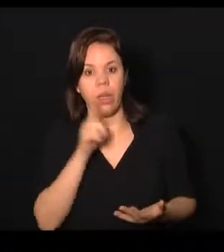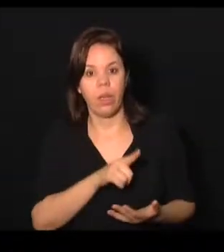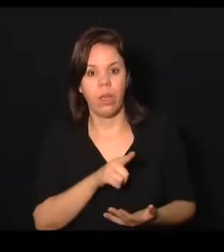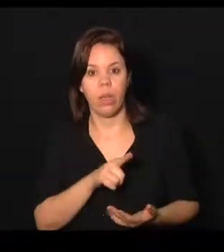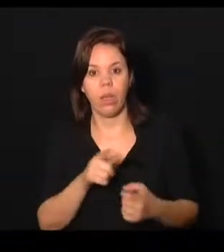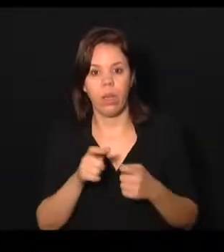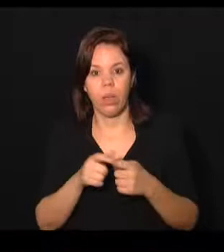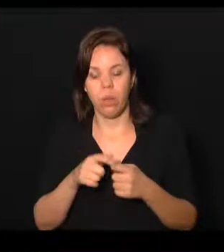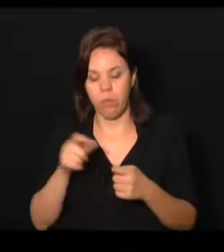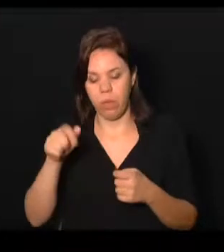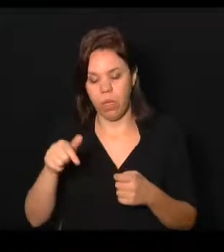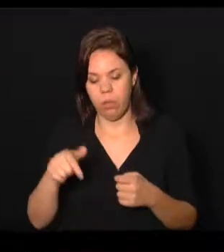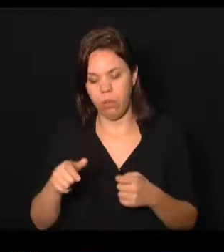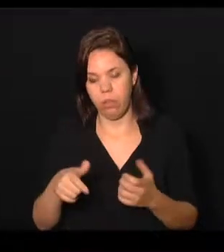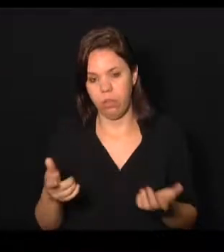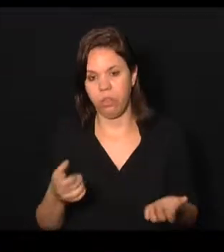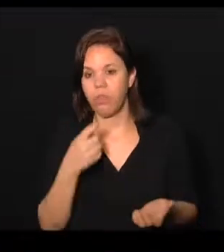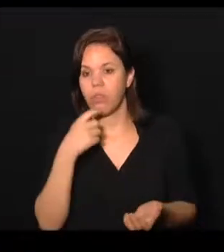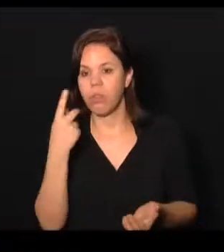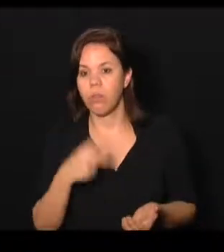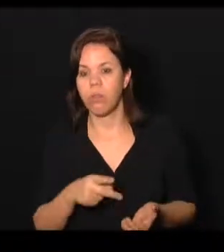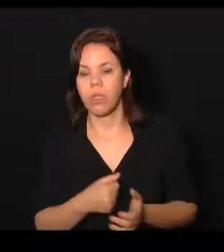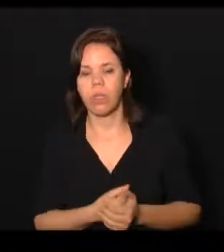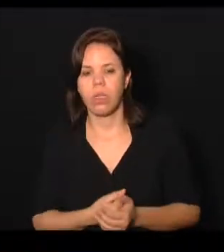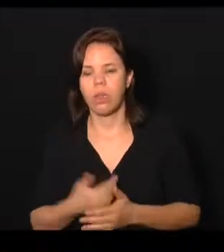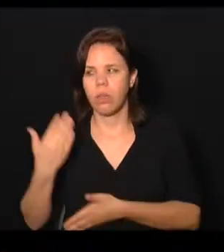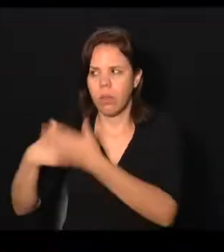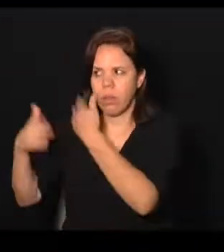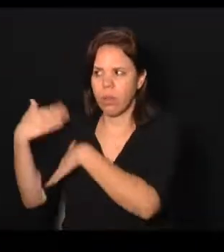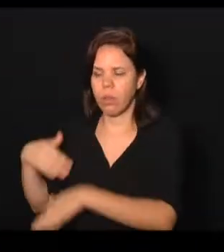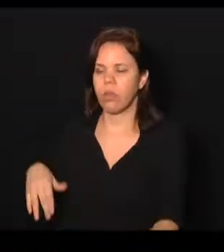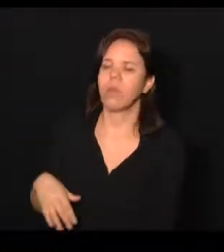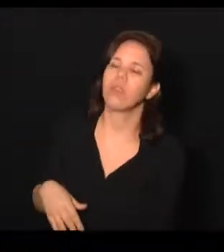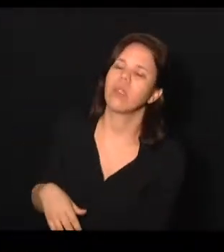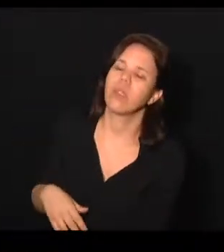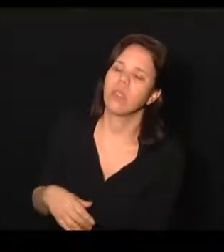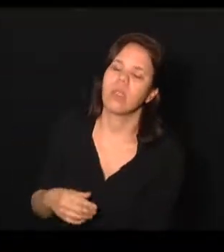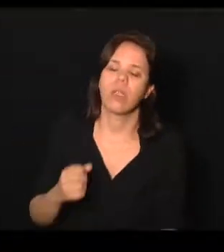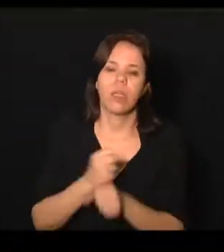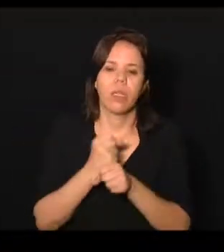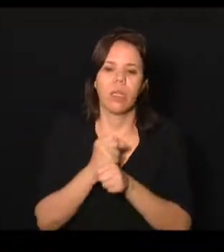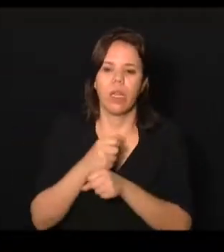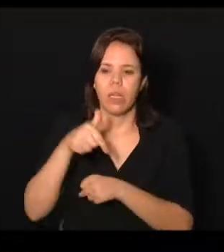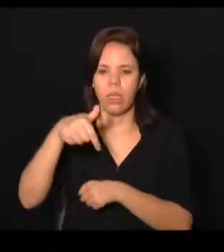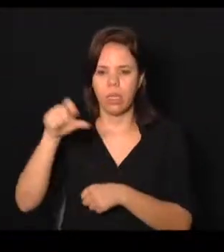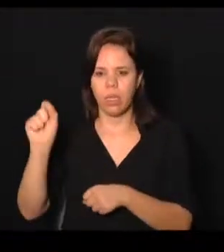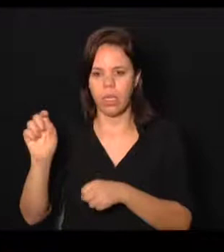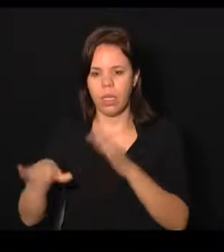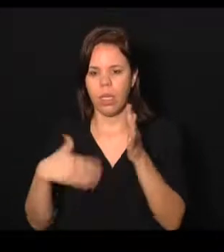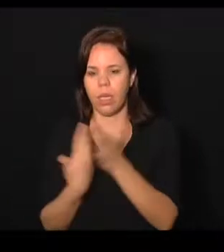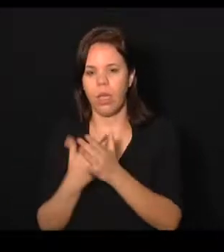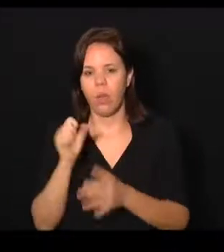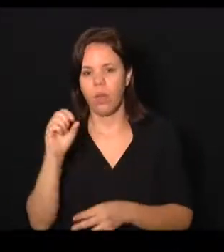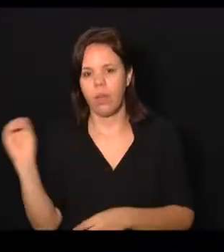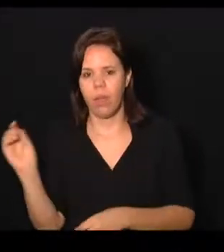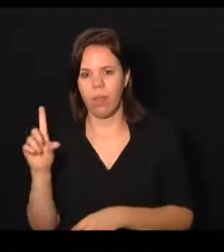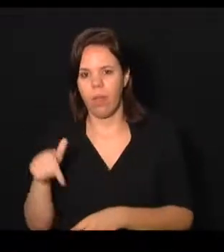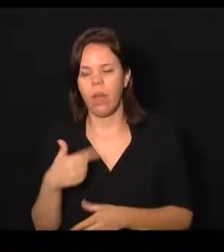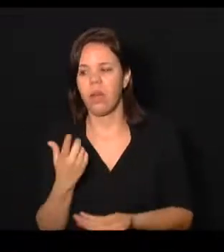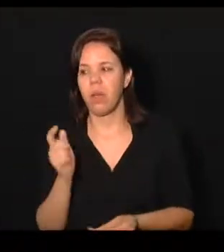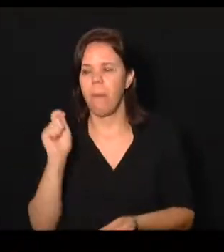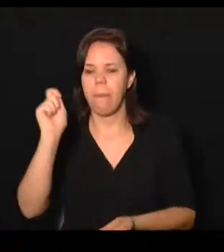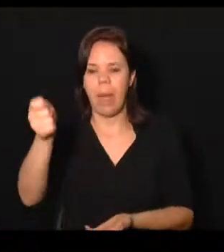de Campinas. Foi ele que, na década de 70, porque até o início da década de 80, a doação de sangue no Brasil ela era